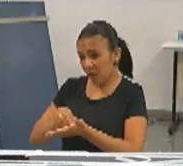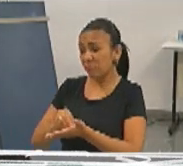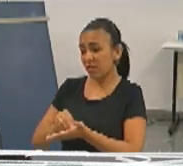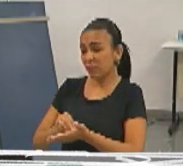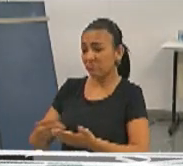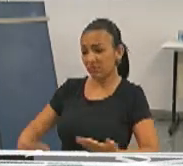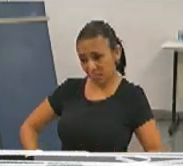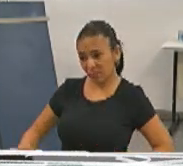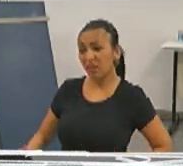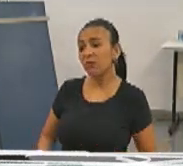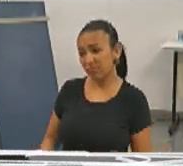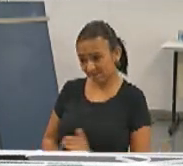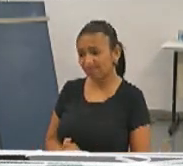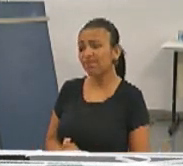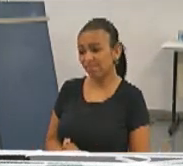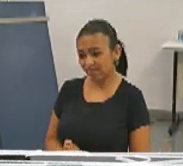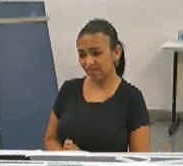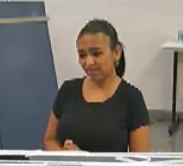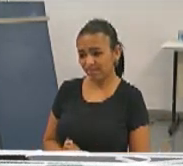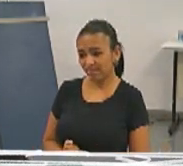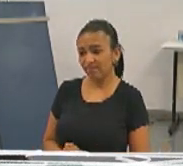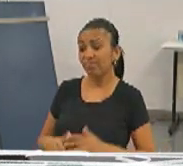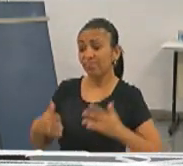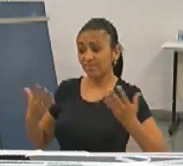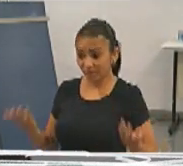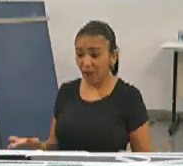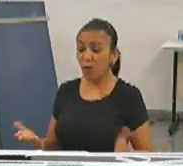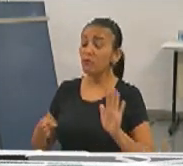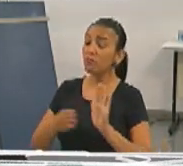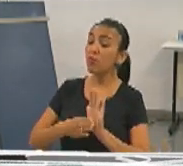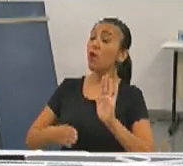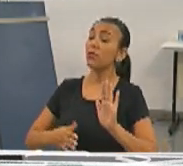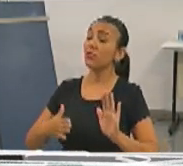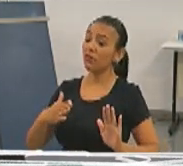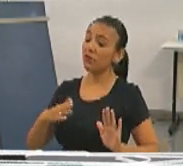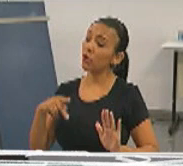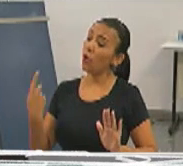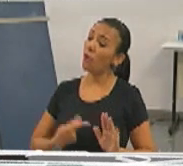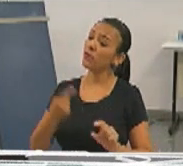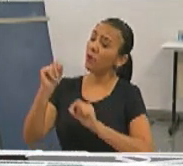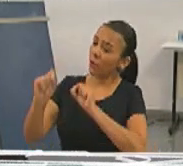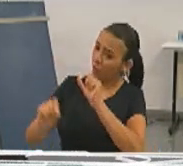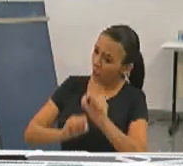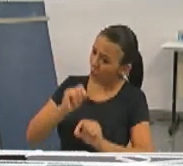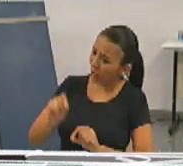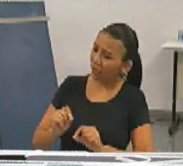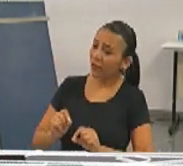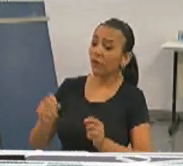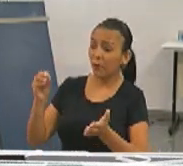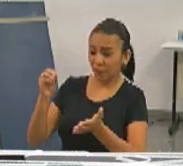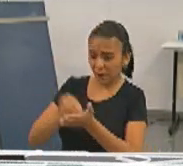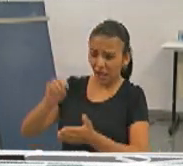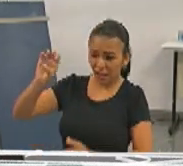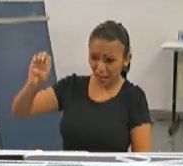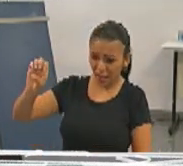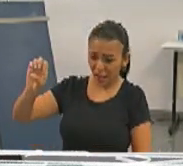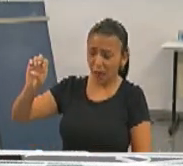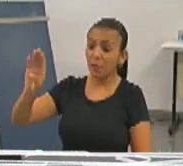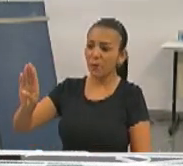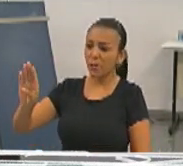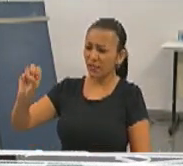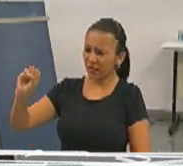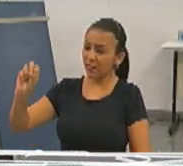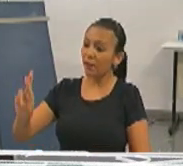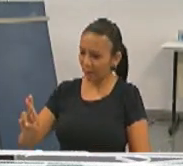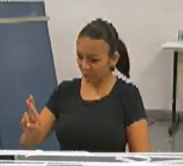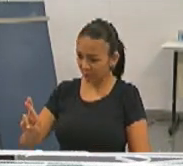Né? Então, qual que seria a nossa proposta? Bom, a IBSER está em débito. A IBSER está em débito com o hospital